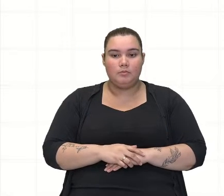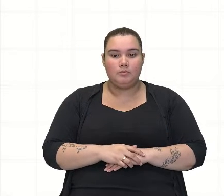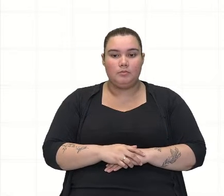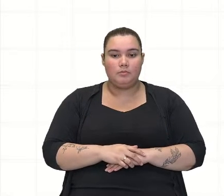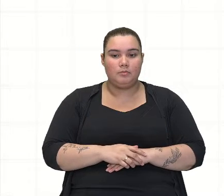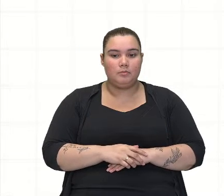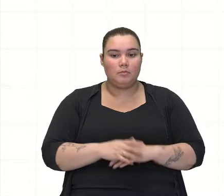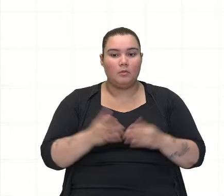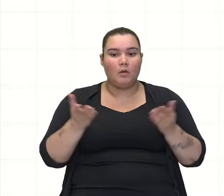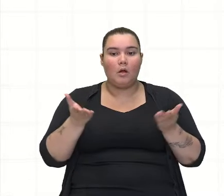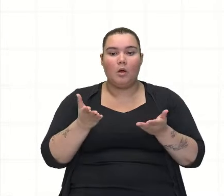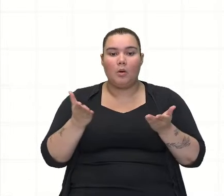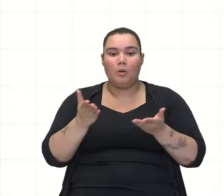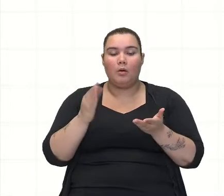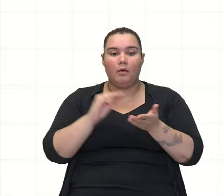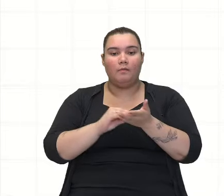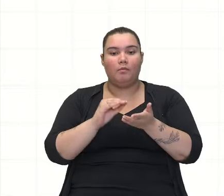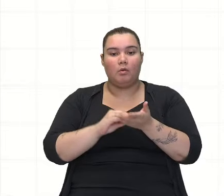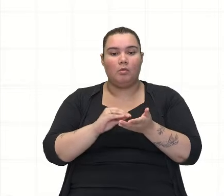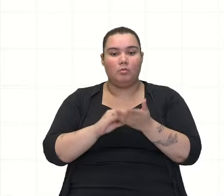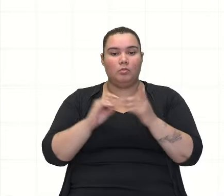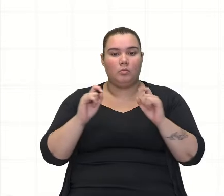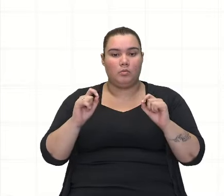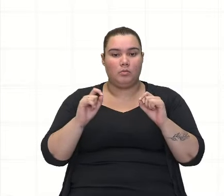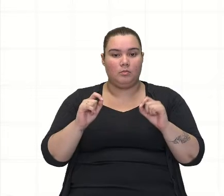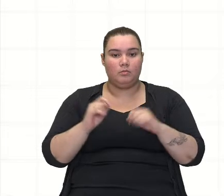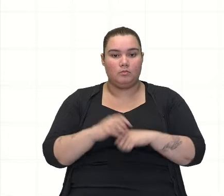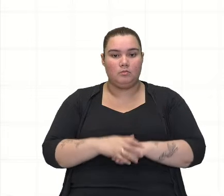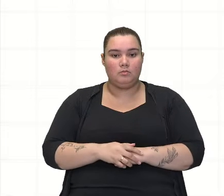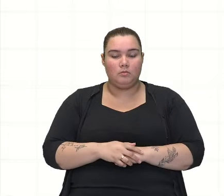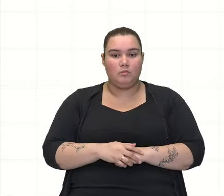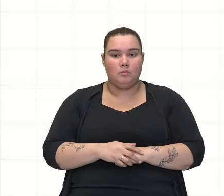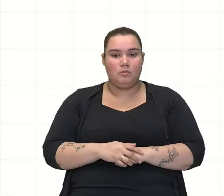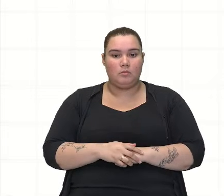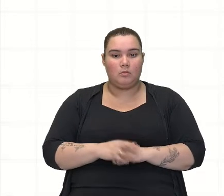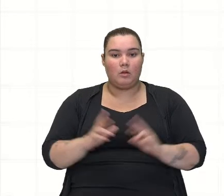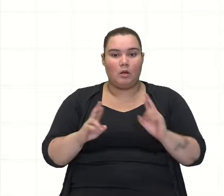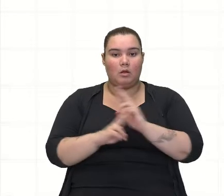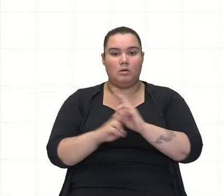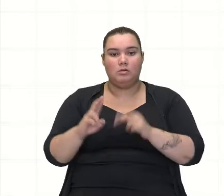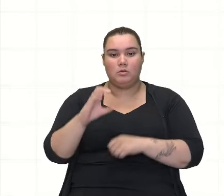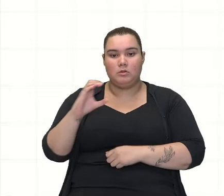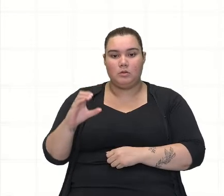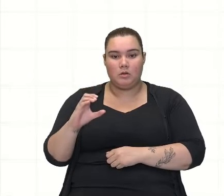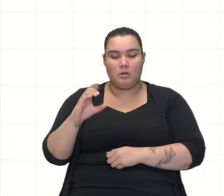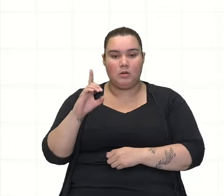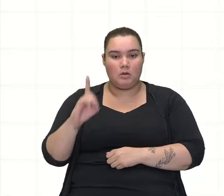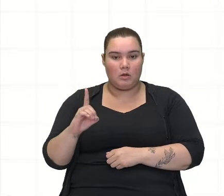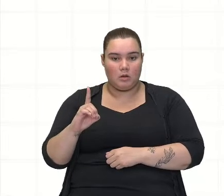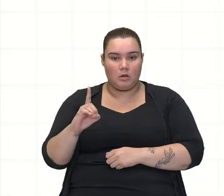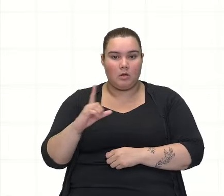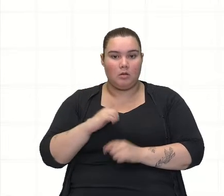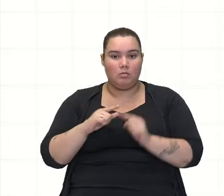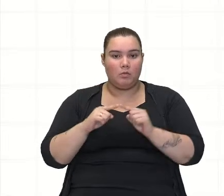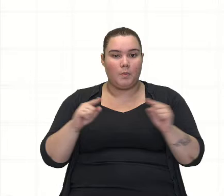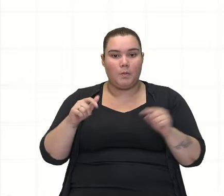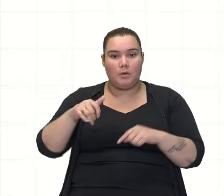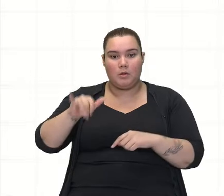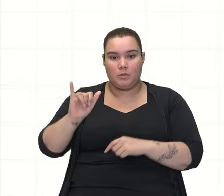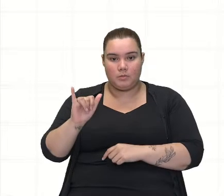E agora, faltou só a gente fazer aqui, né, em relação C e D, em relação ao eixo Y.